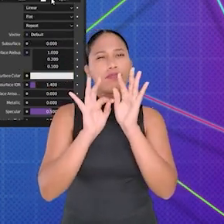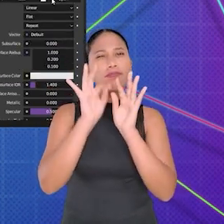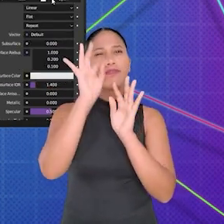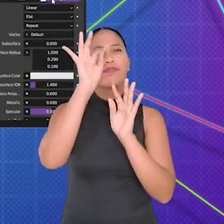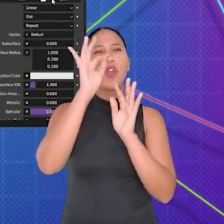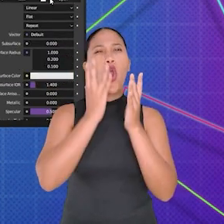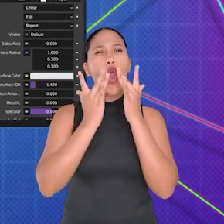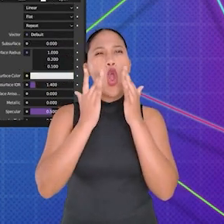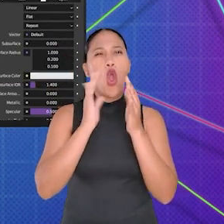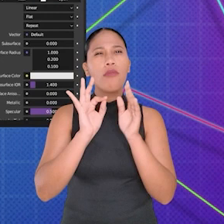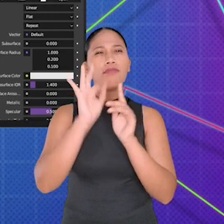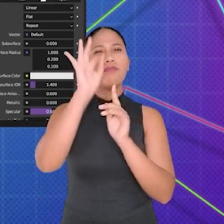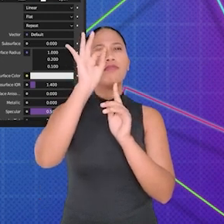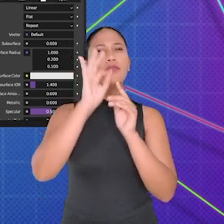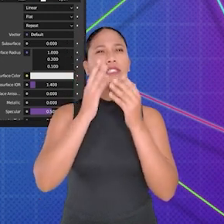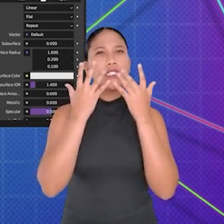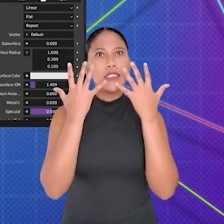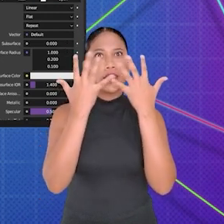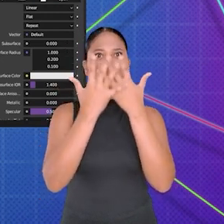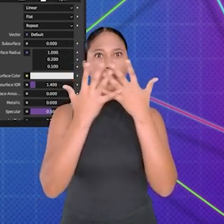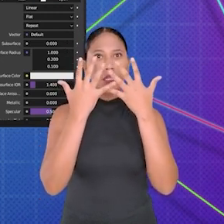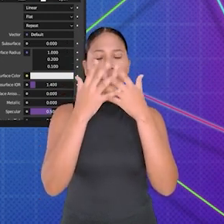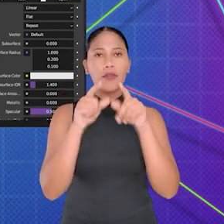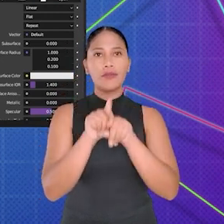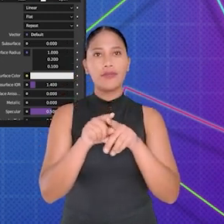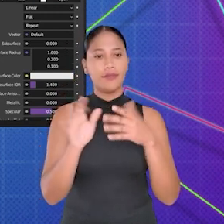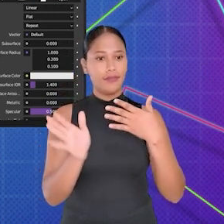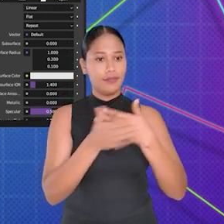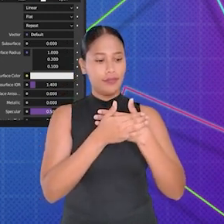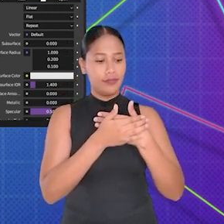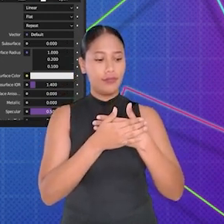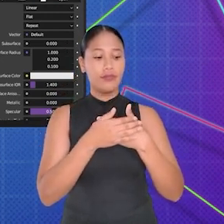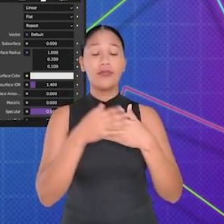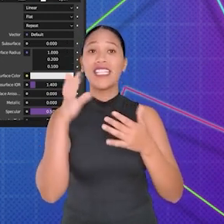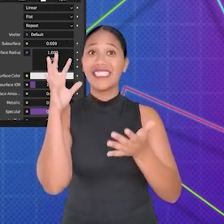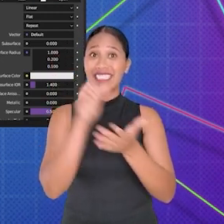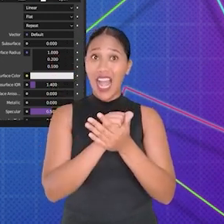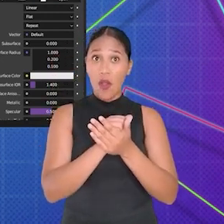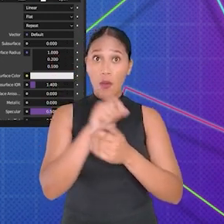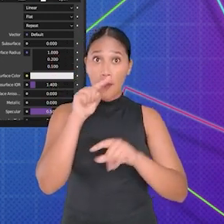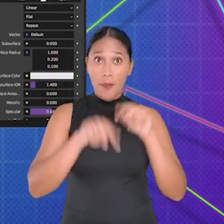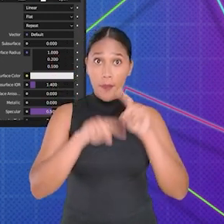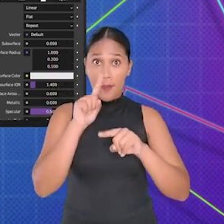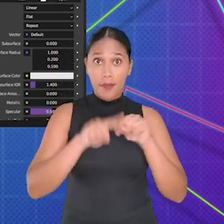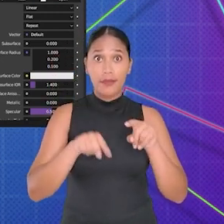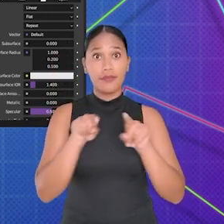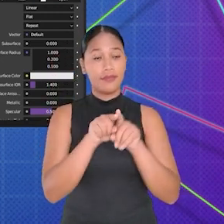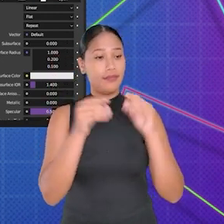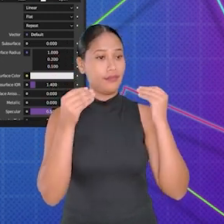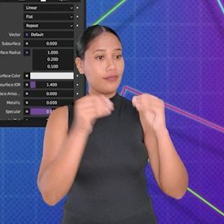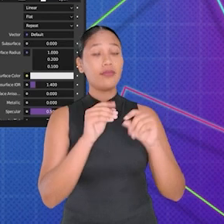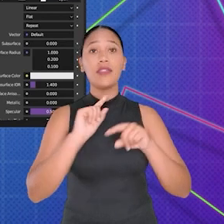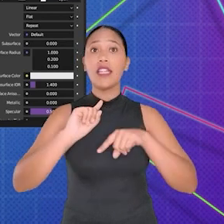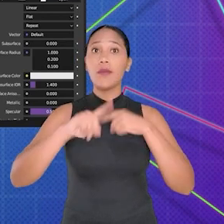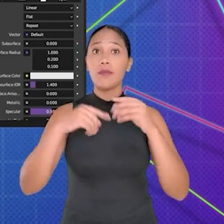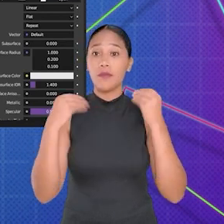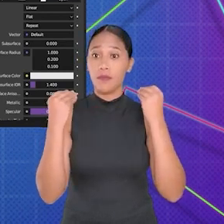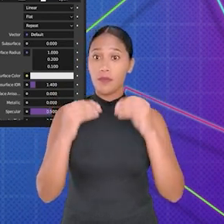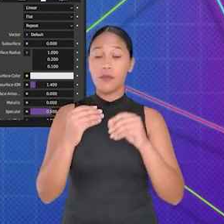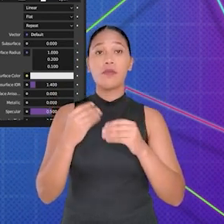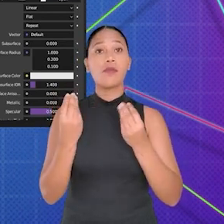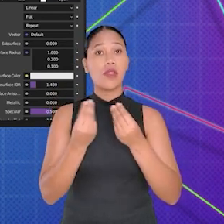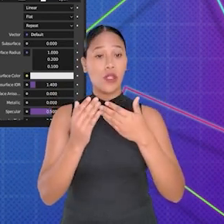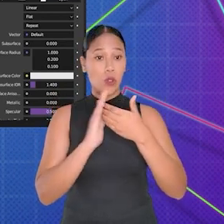parâmetros. Salve as alterações do material e na textura. Depois de adicionar uma textura e um material, os usuários podem